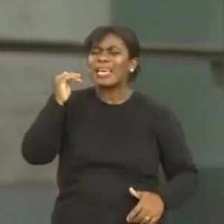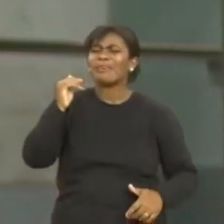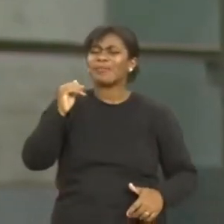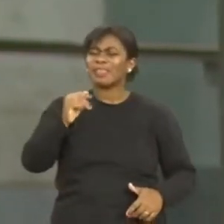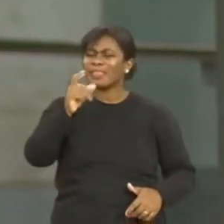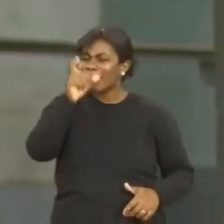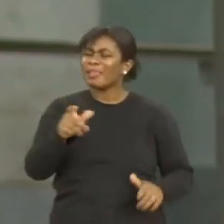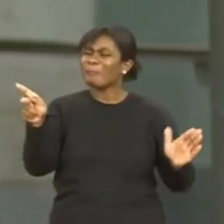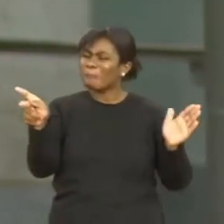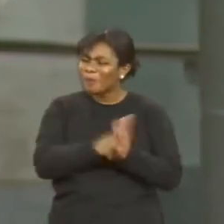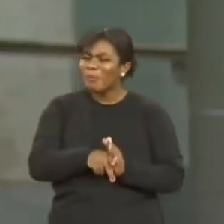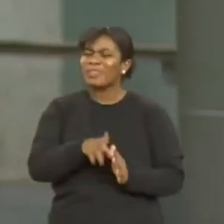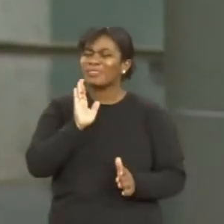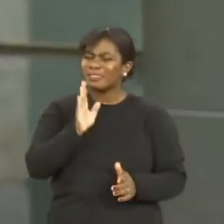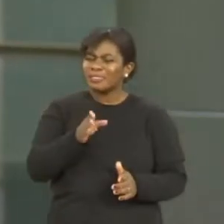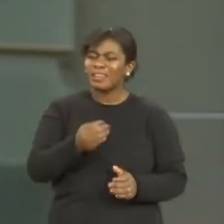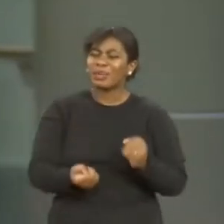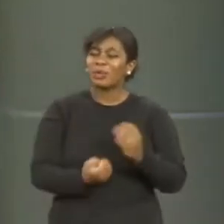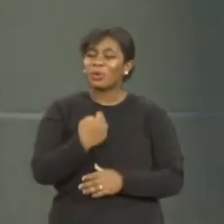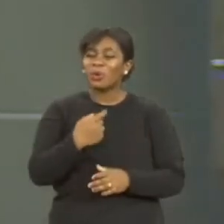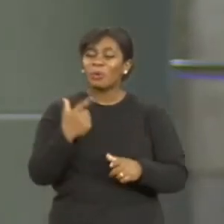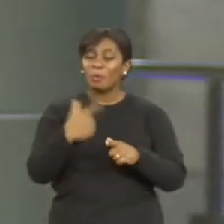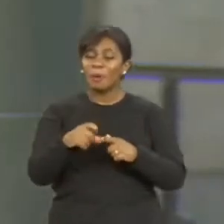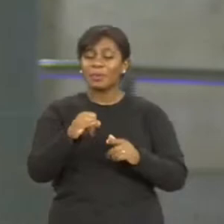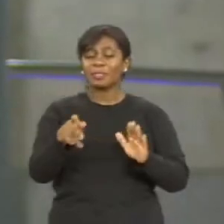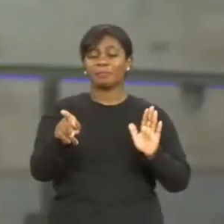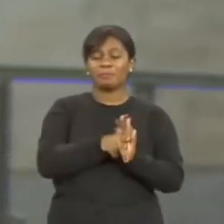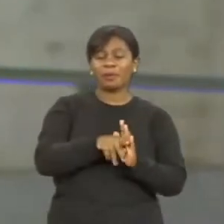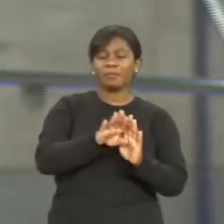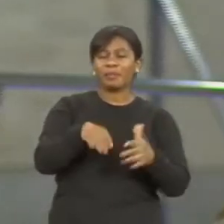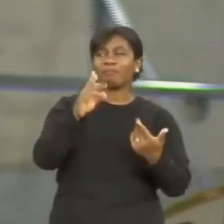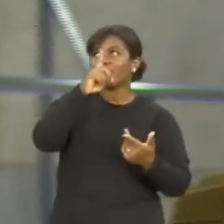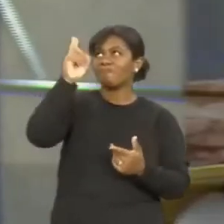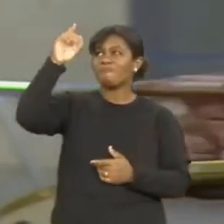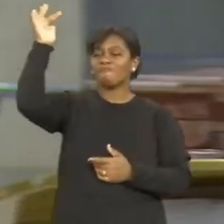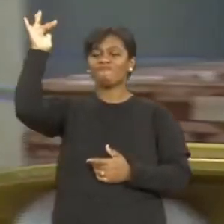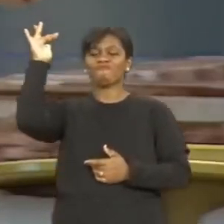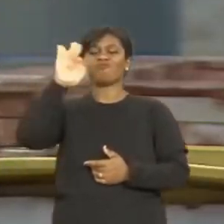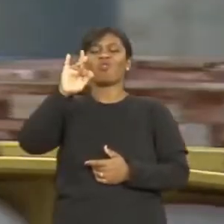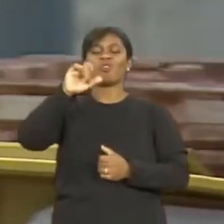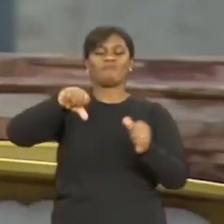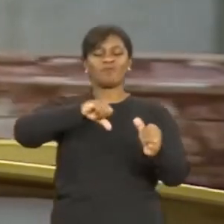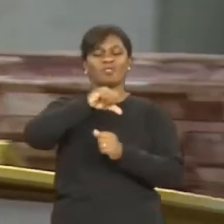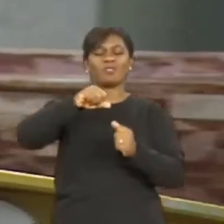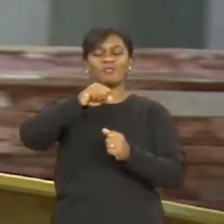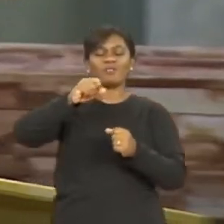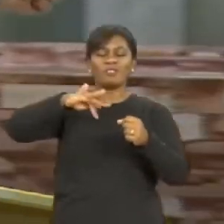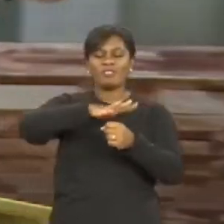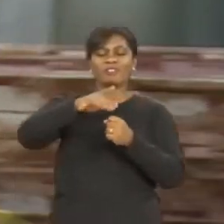problemas para ela mesma, então Deus enche ela do Espírito Santo. Deus transforma a vida